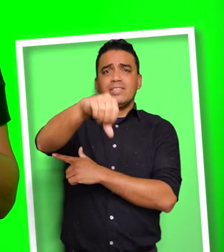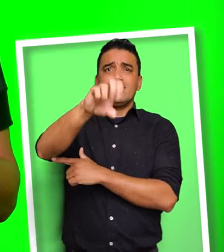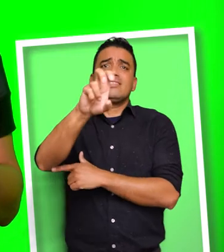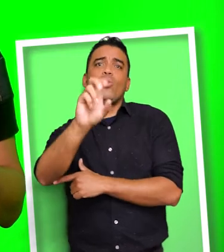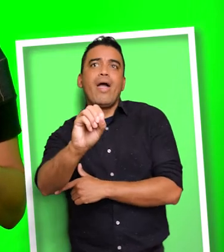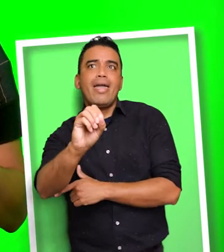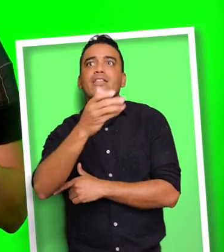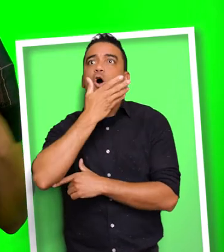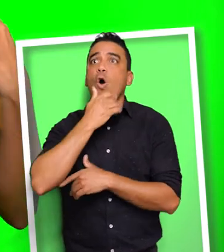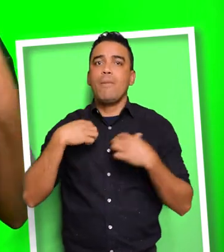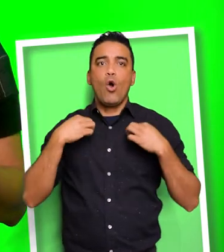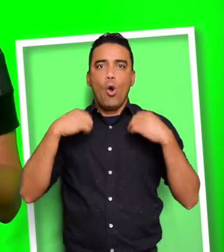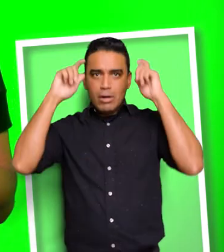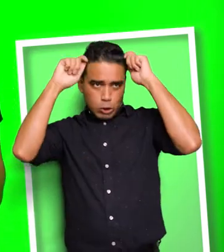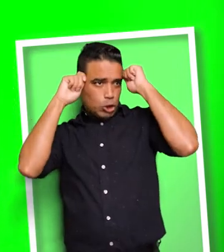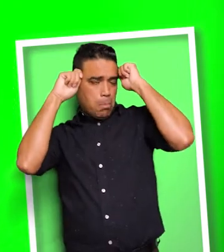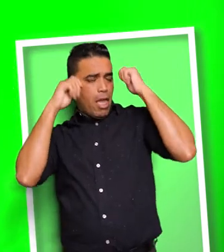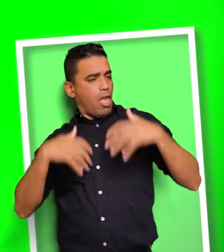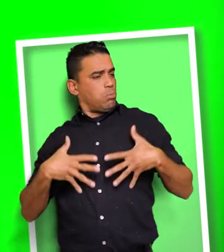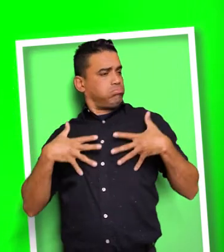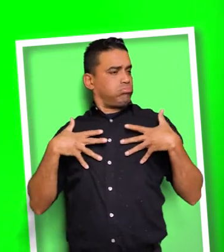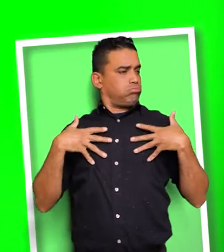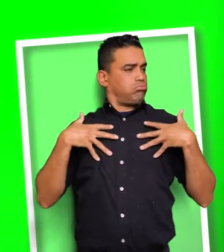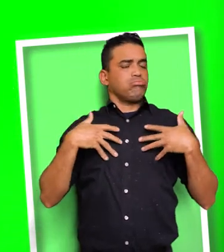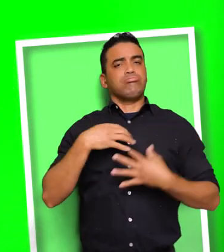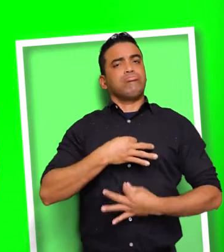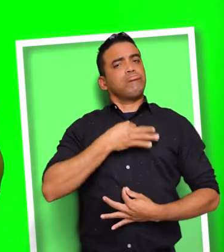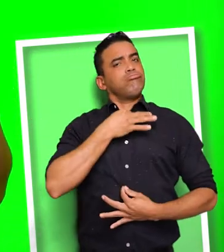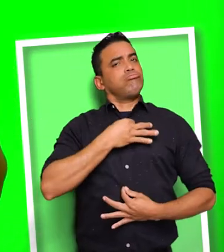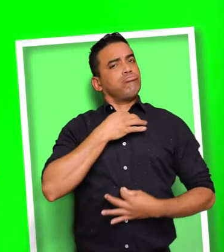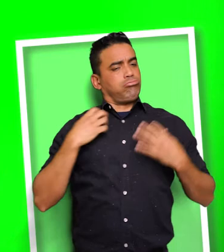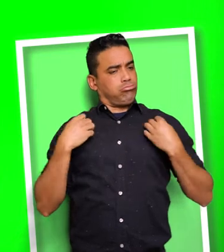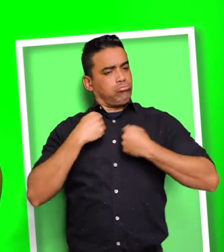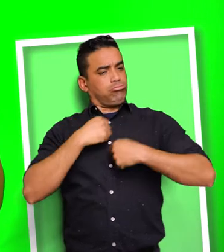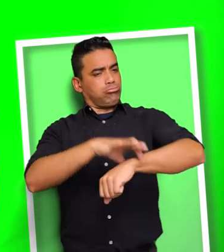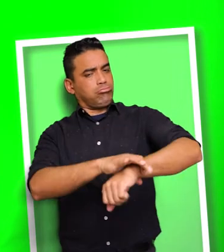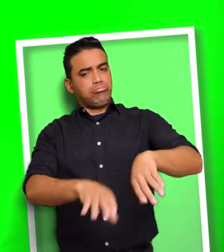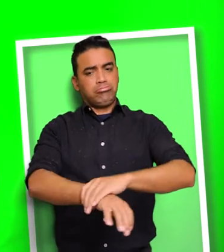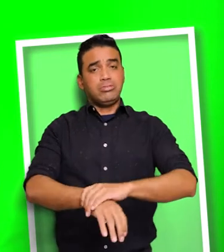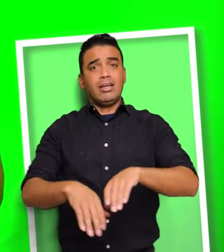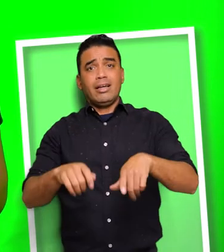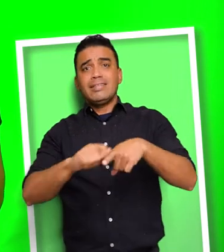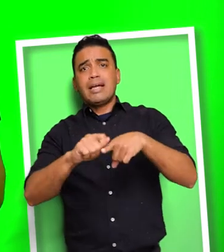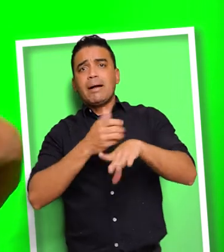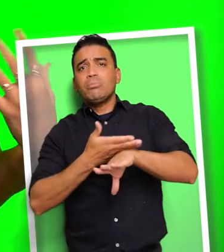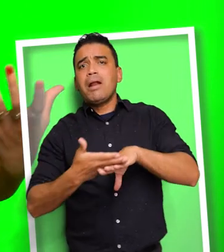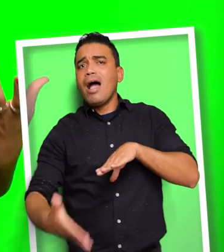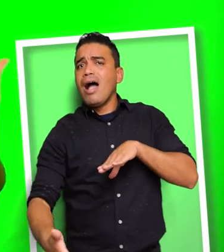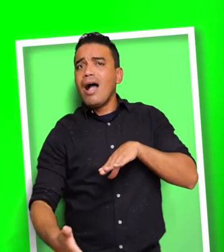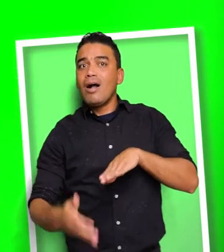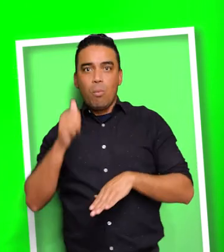vendo os malandros com aquele chapéu típico, todos vestidos na beca, com um terno, né? Sapato branco,